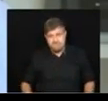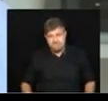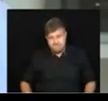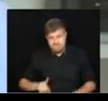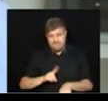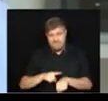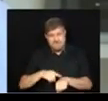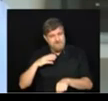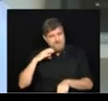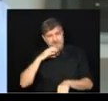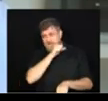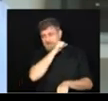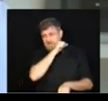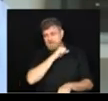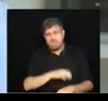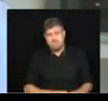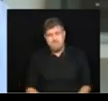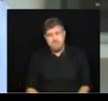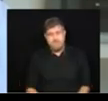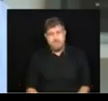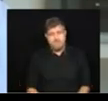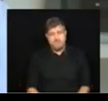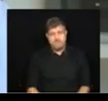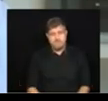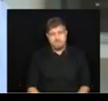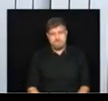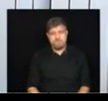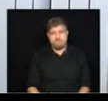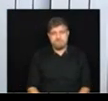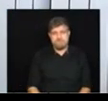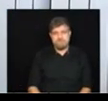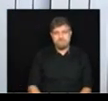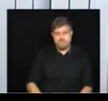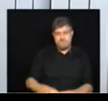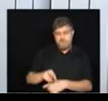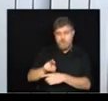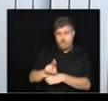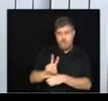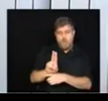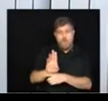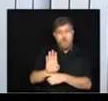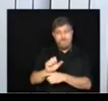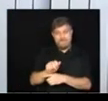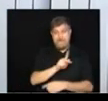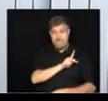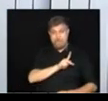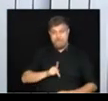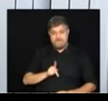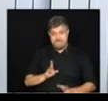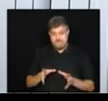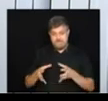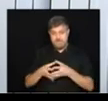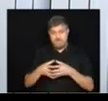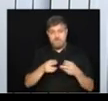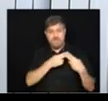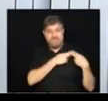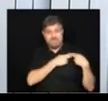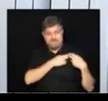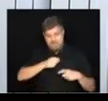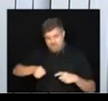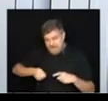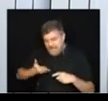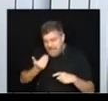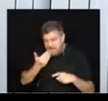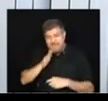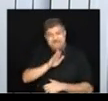curto espaço de tempo possível. Rubens Pfefferbaum, presidente do Departamento de Nutrição da Sociedade de